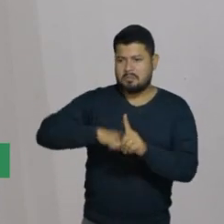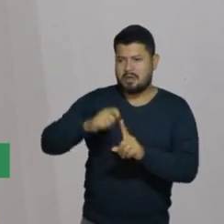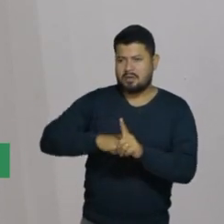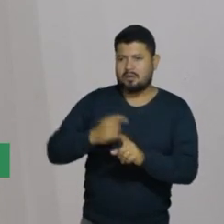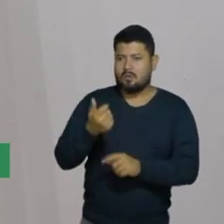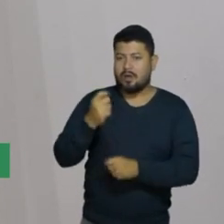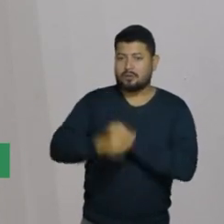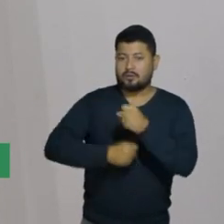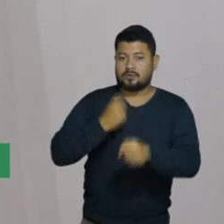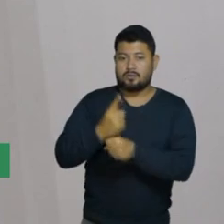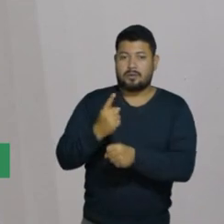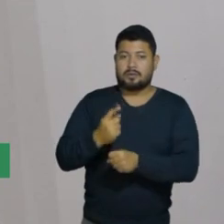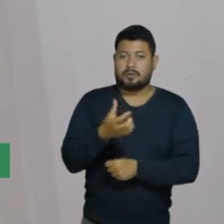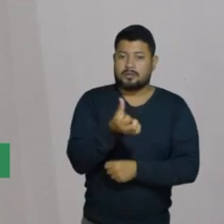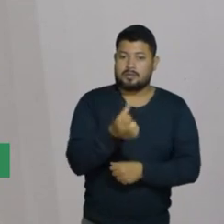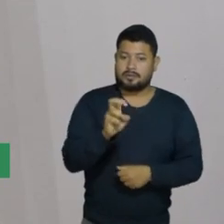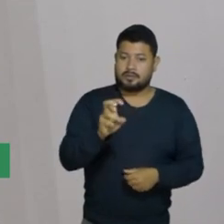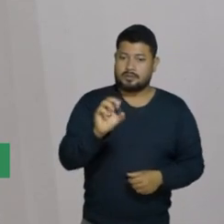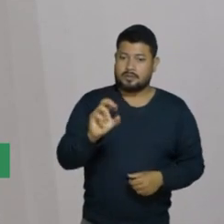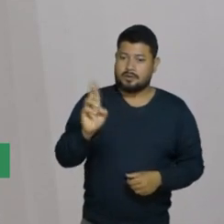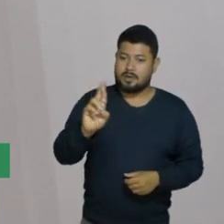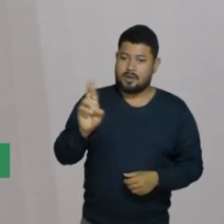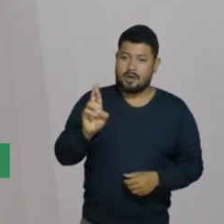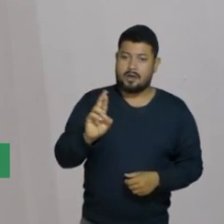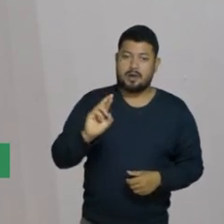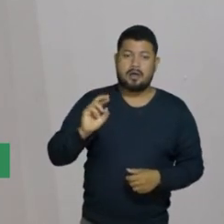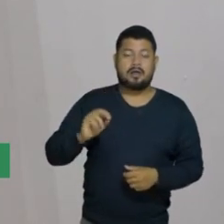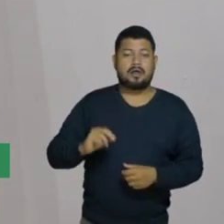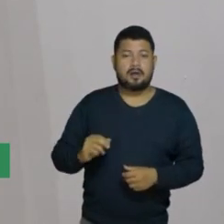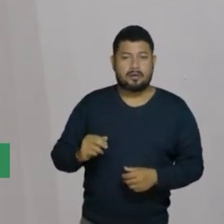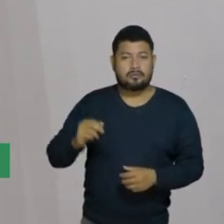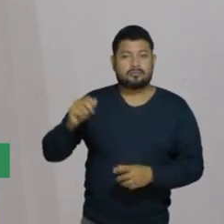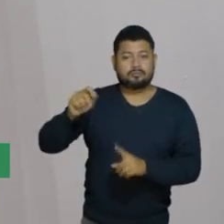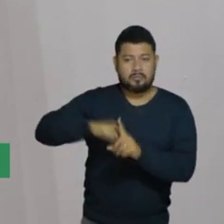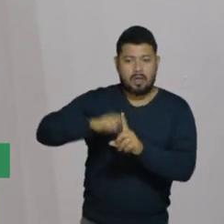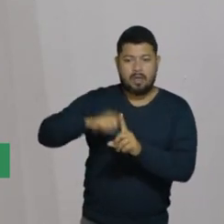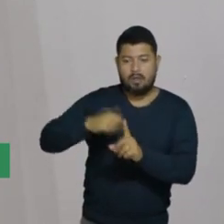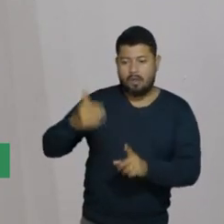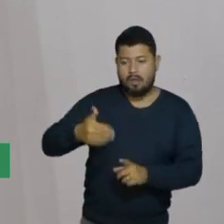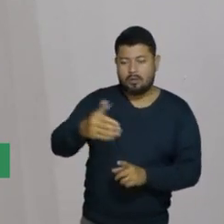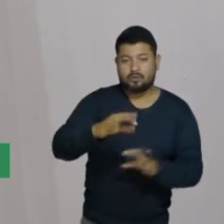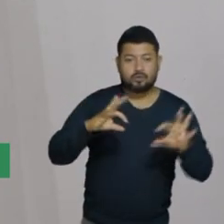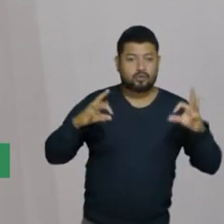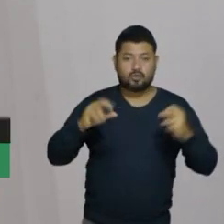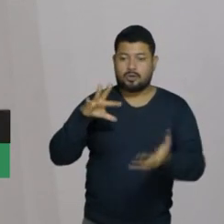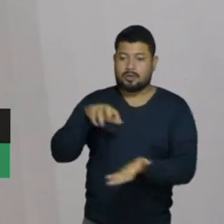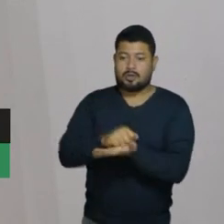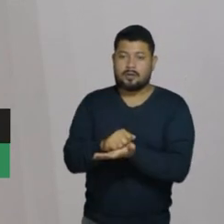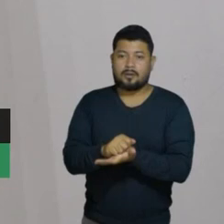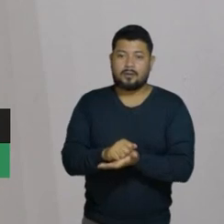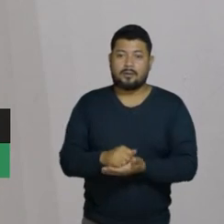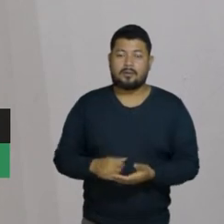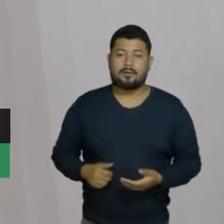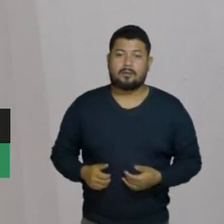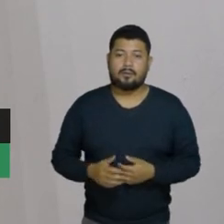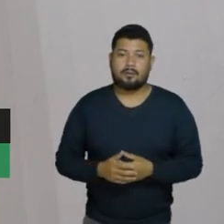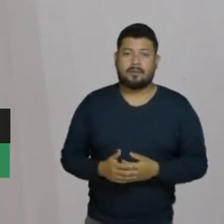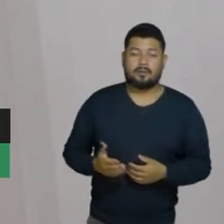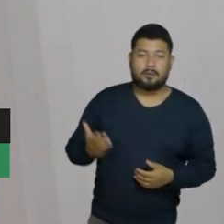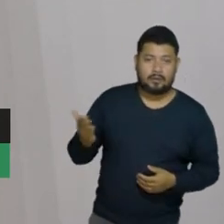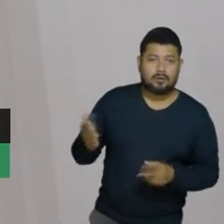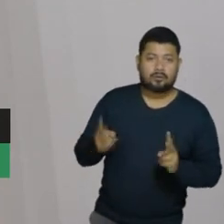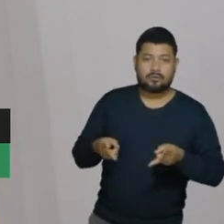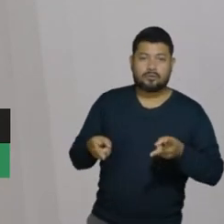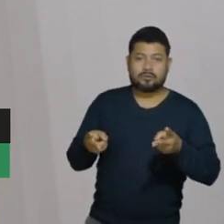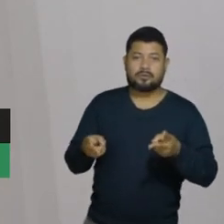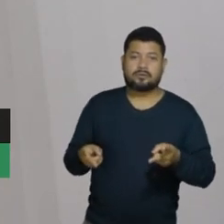ano, R$ 650 todos os meses na conta para todo mundo que se cadastrou e precisou. Esse cadastro está lá, do Rio Grande do